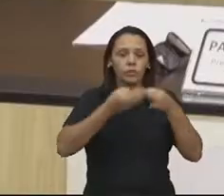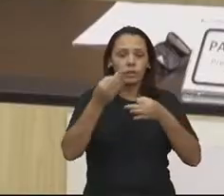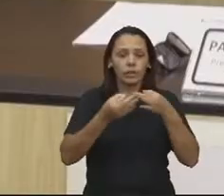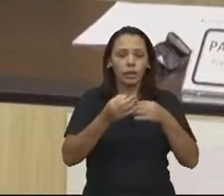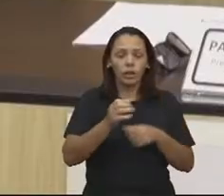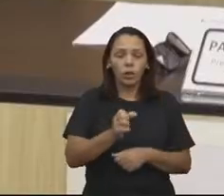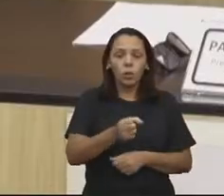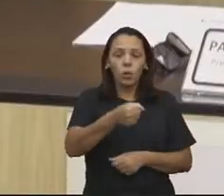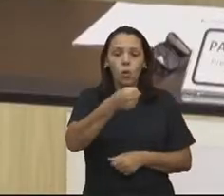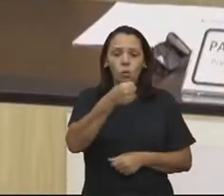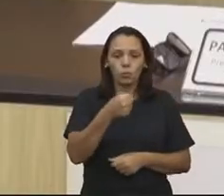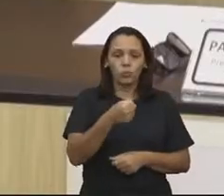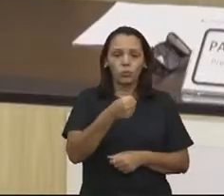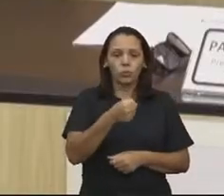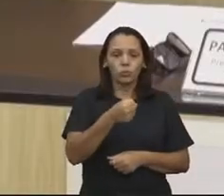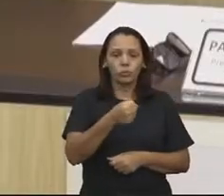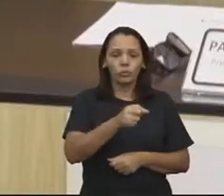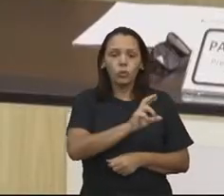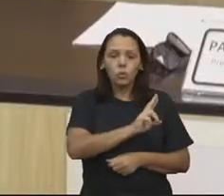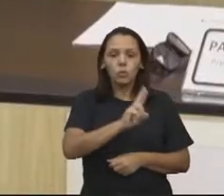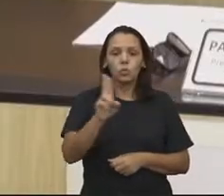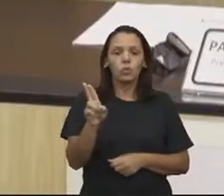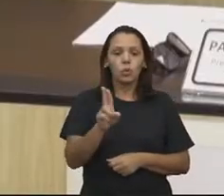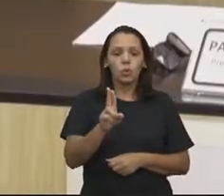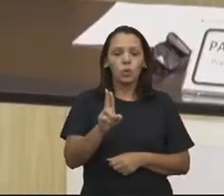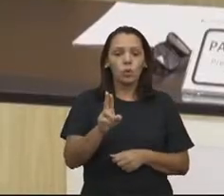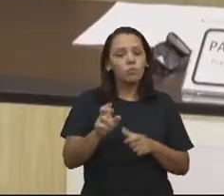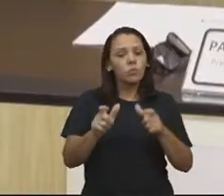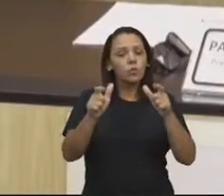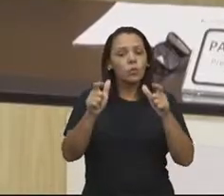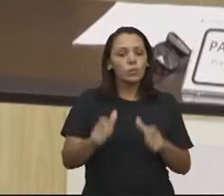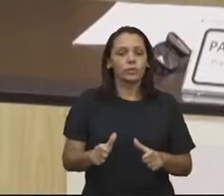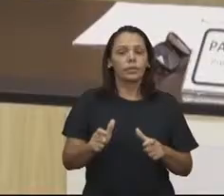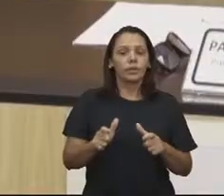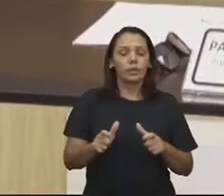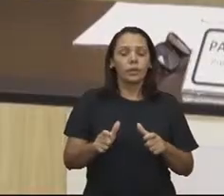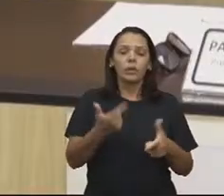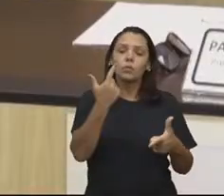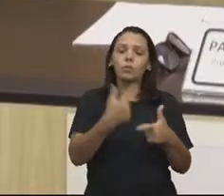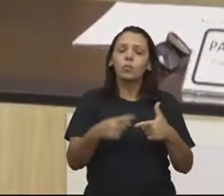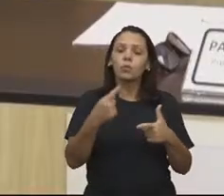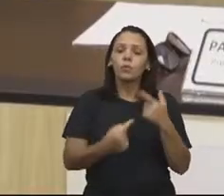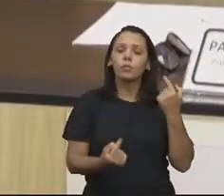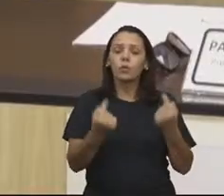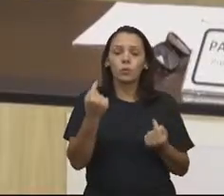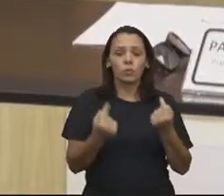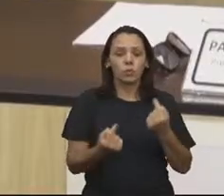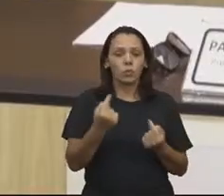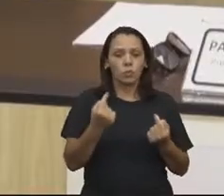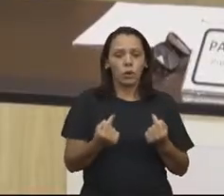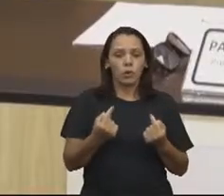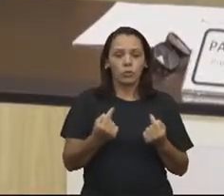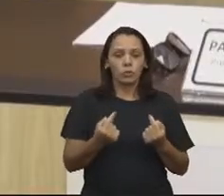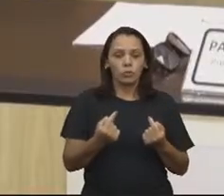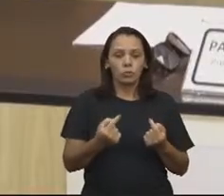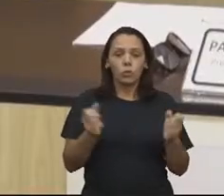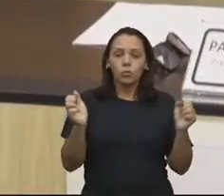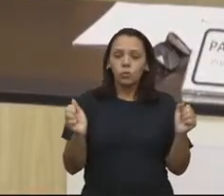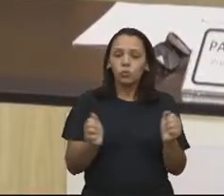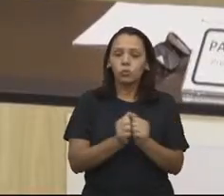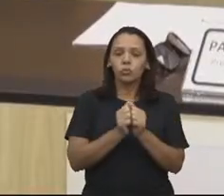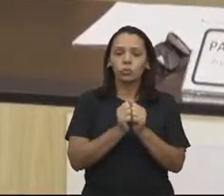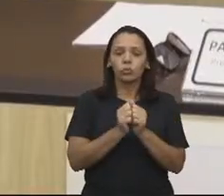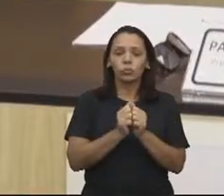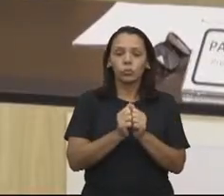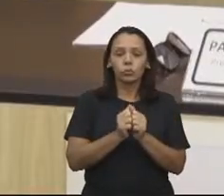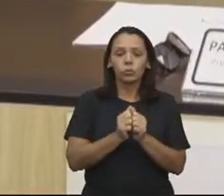microfone, dizer o nome dos senhores, de que região que é, né, e dizer o problema que os senhores passam aqui nessa cidade, para que nós depois,